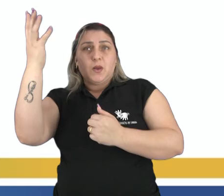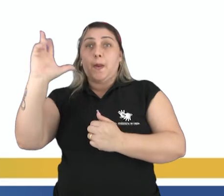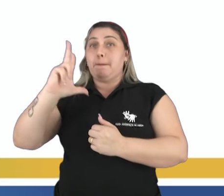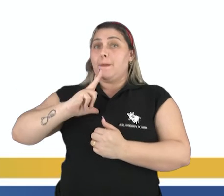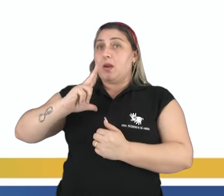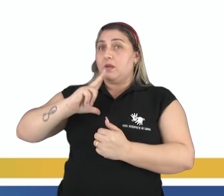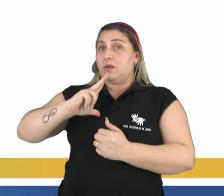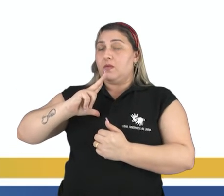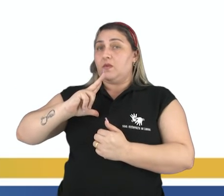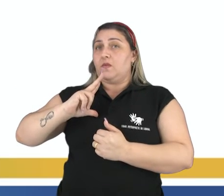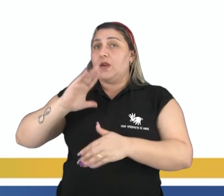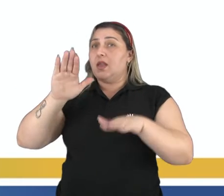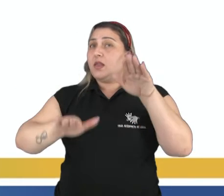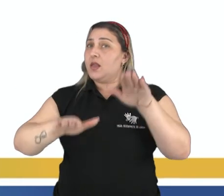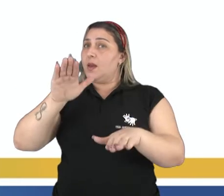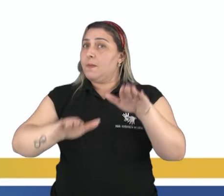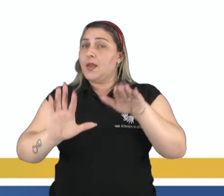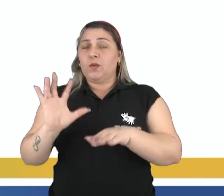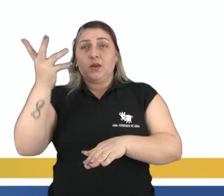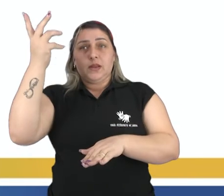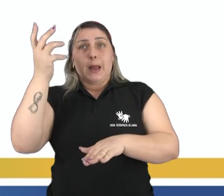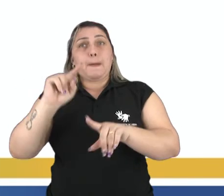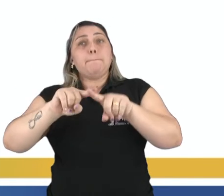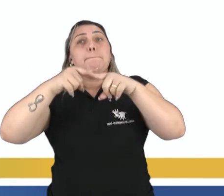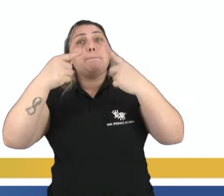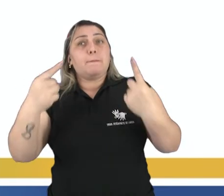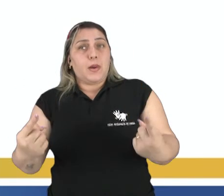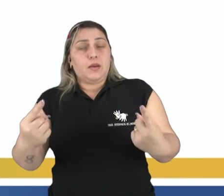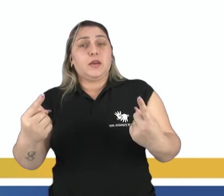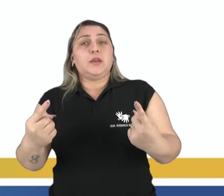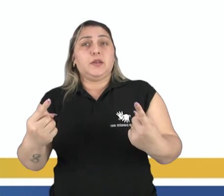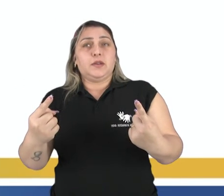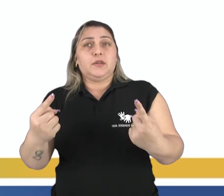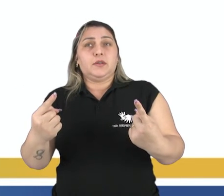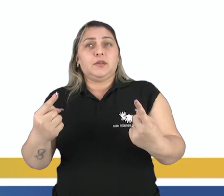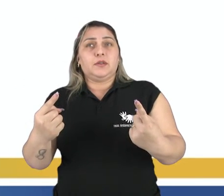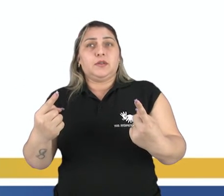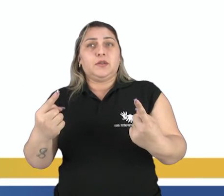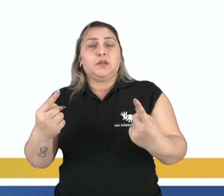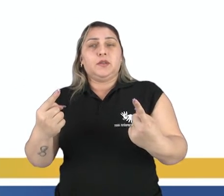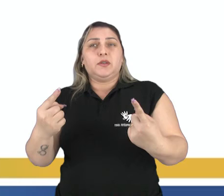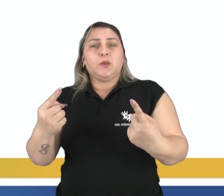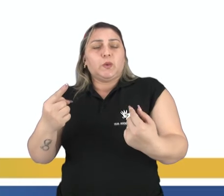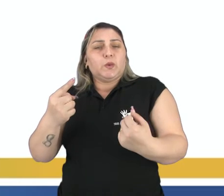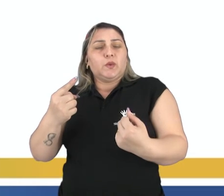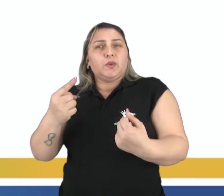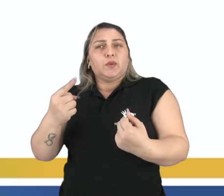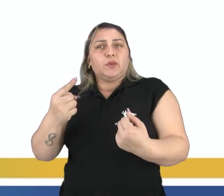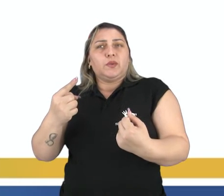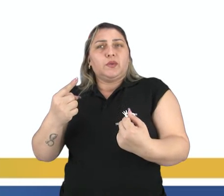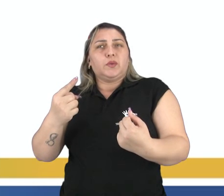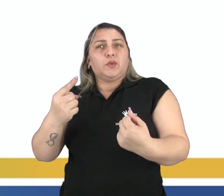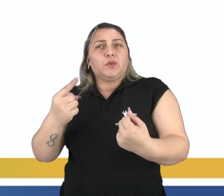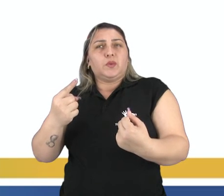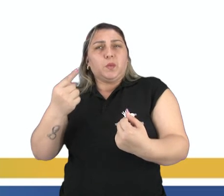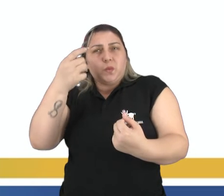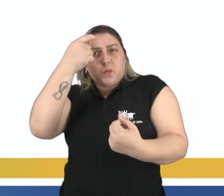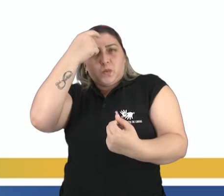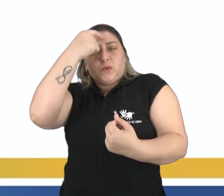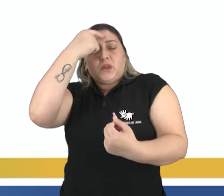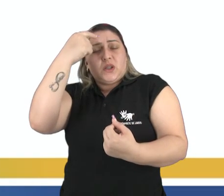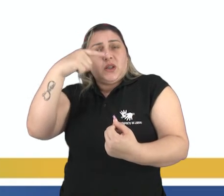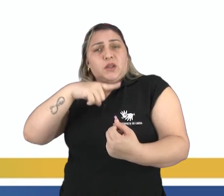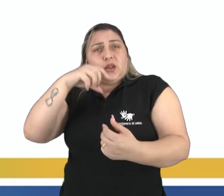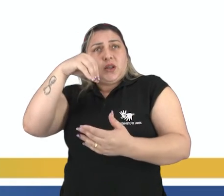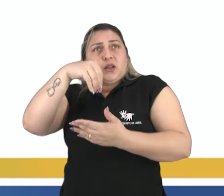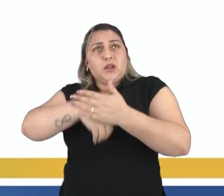particular. Então, não vai depender do fato, e sim, né, daquele intenso fluxo de consciência que tem dentro